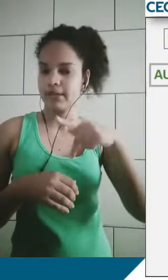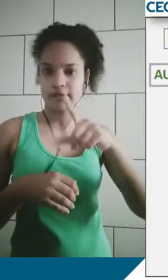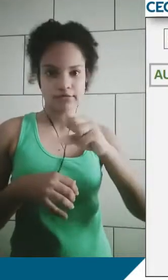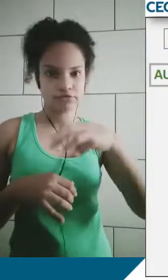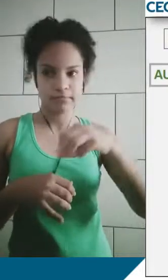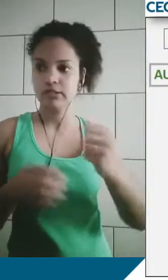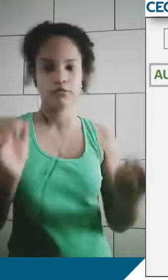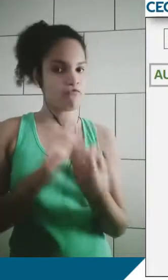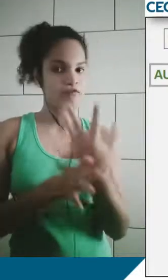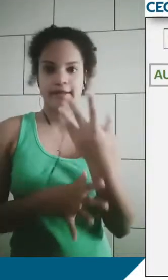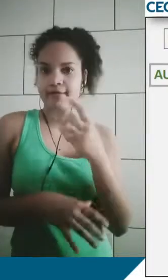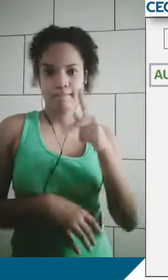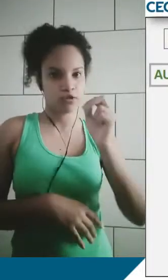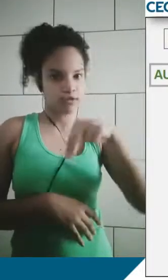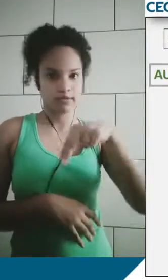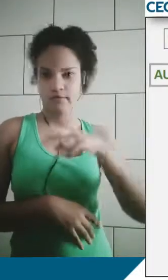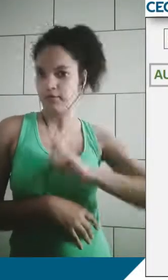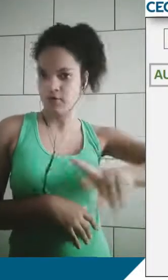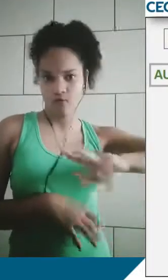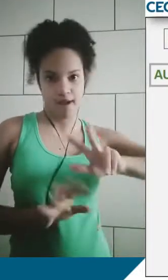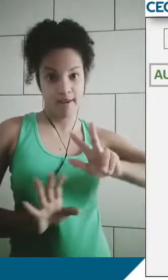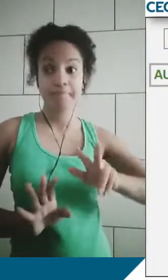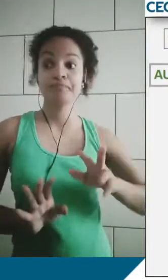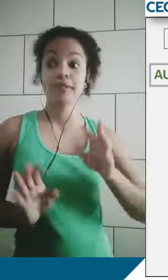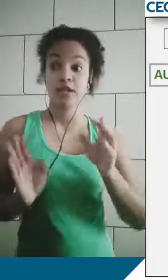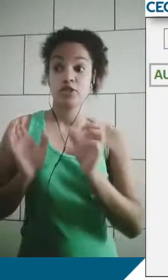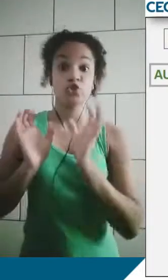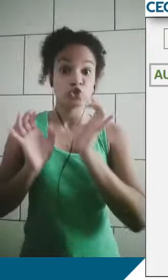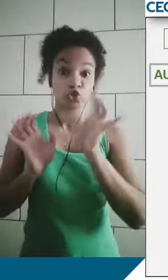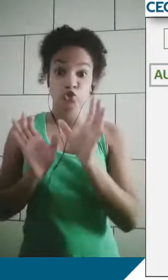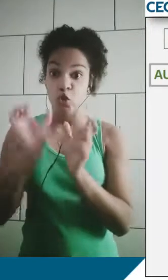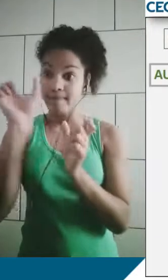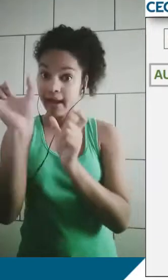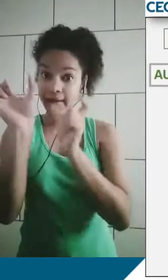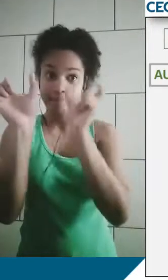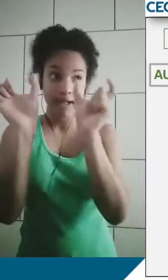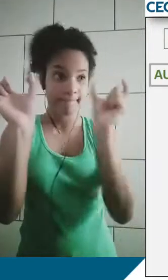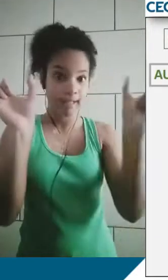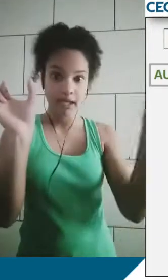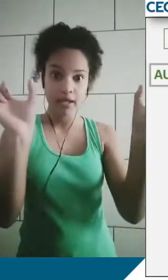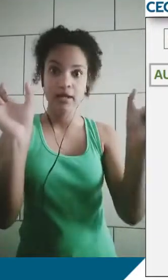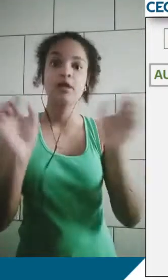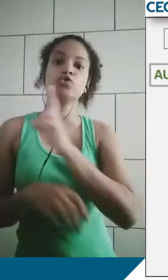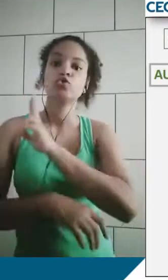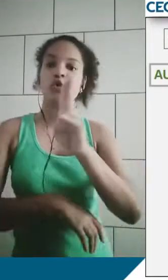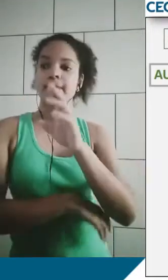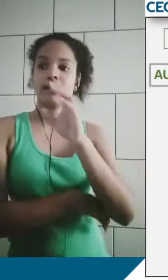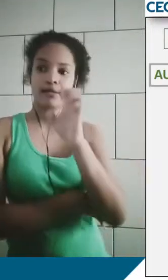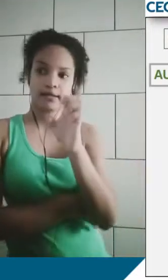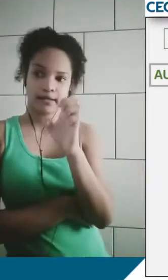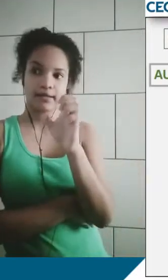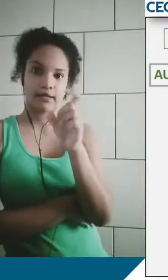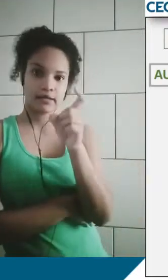proteínas. Os trechos que serão traduzidos são os trechos chamados de esons. Então,